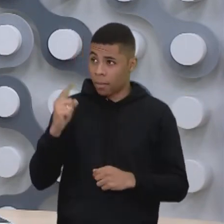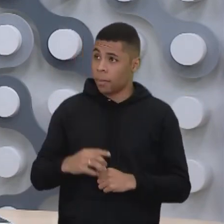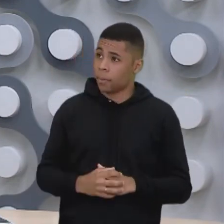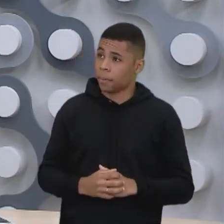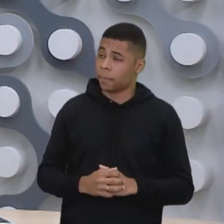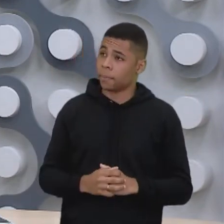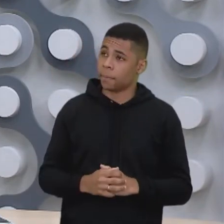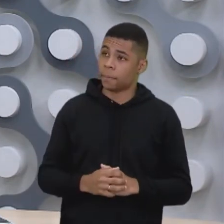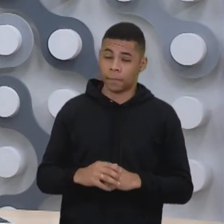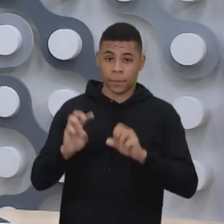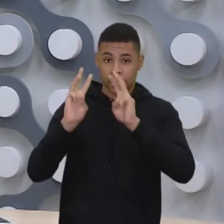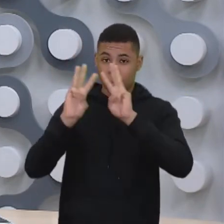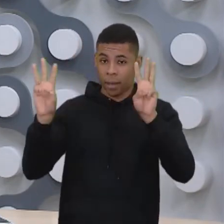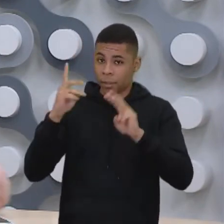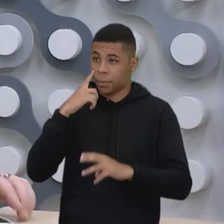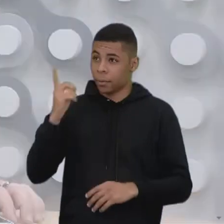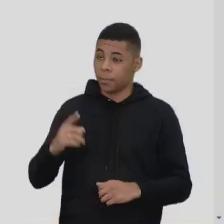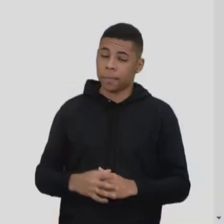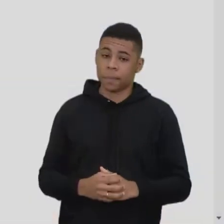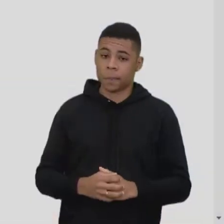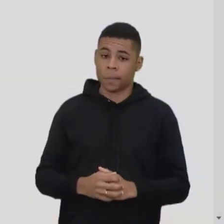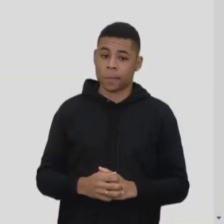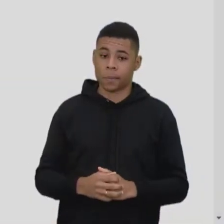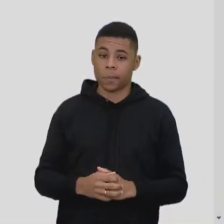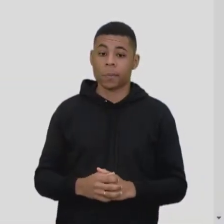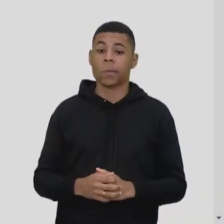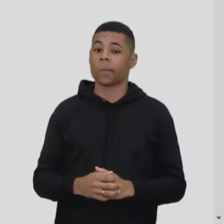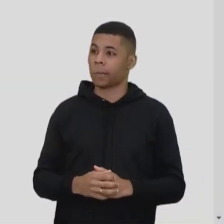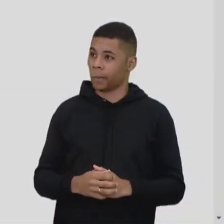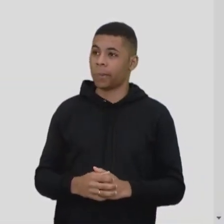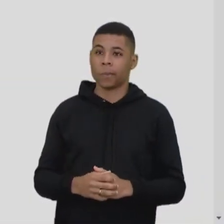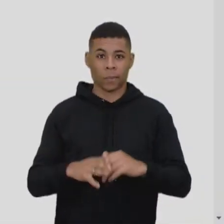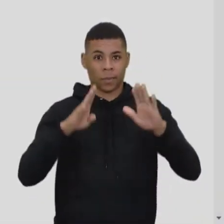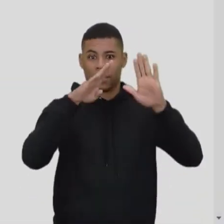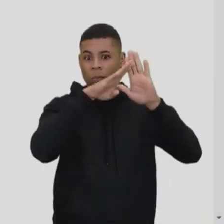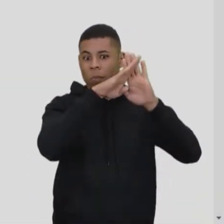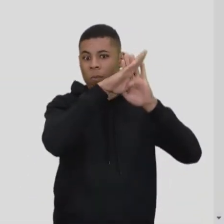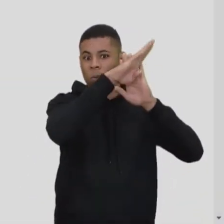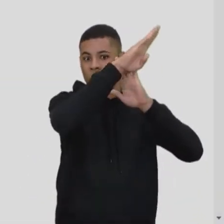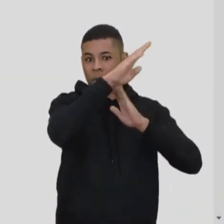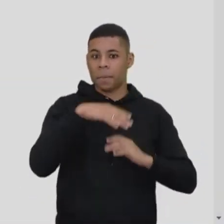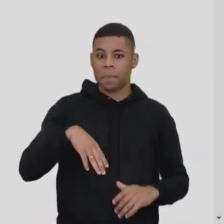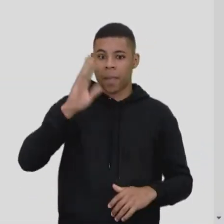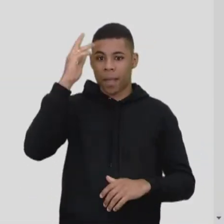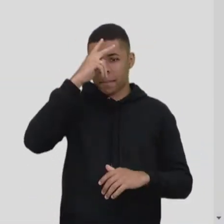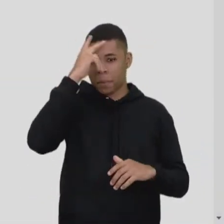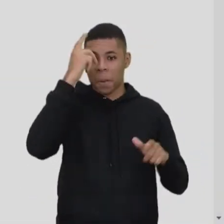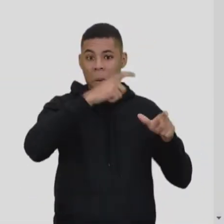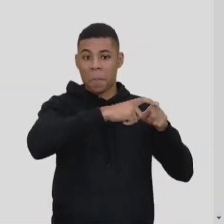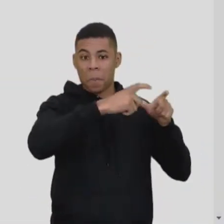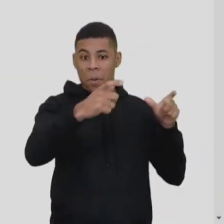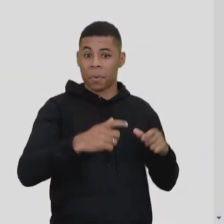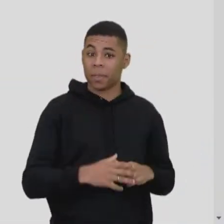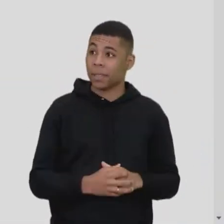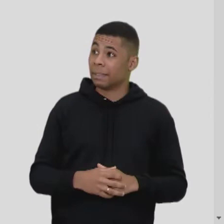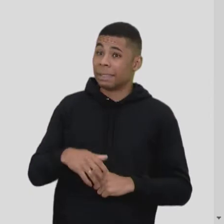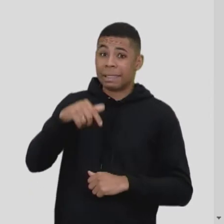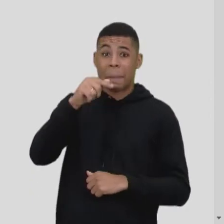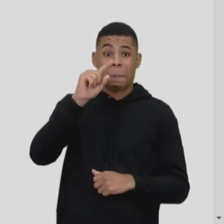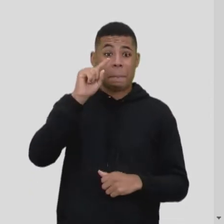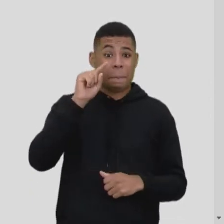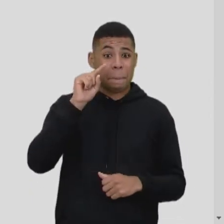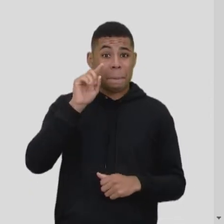aí na tela o site, né, vocês estão vendo aí, vocês vão ver aí, ó, tá vendo lá? Então, aumento da população aí, né, ó, 7